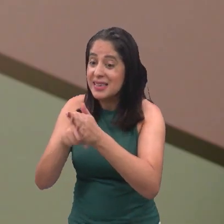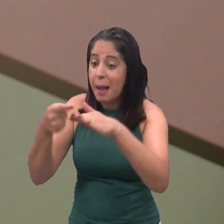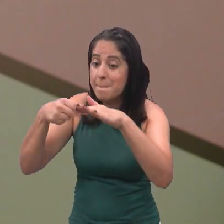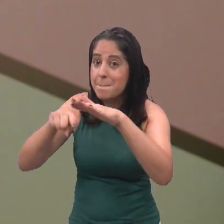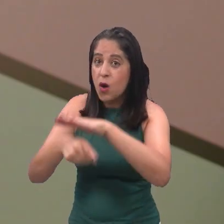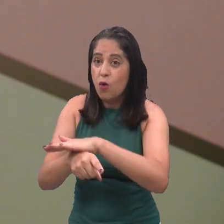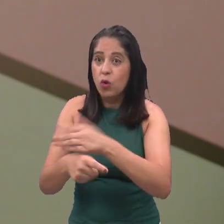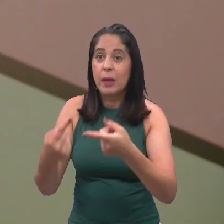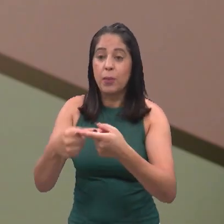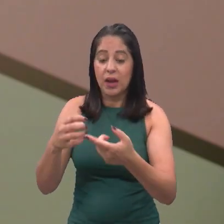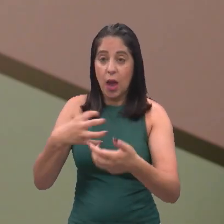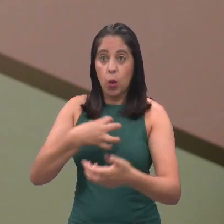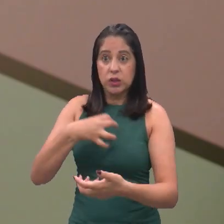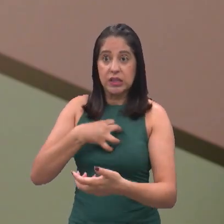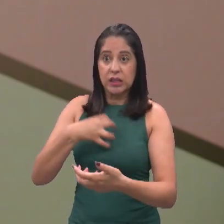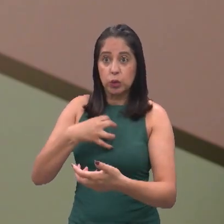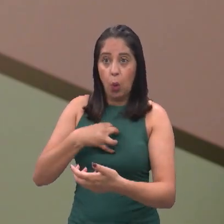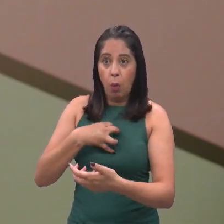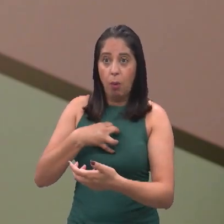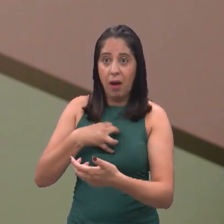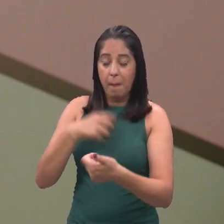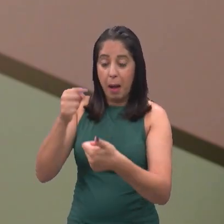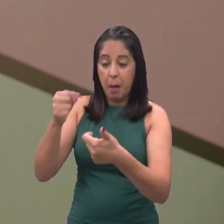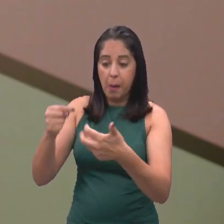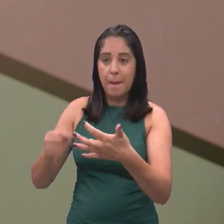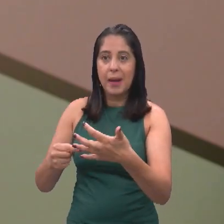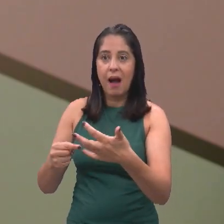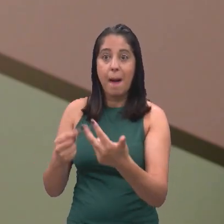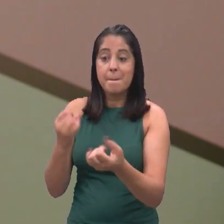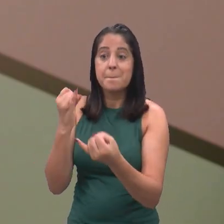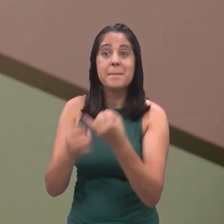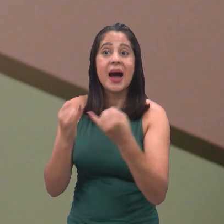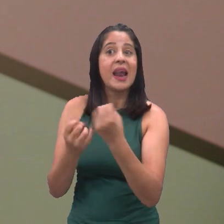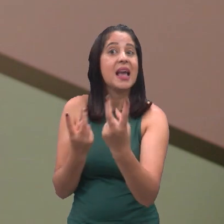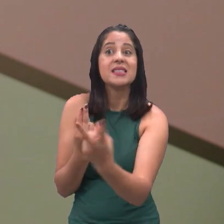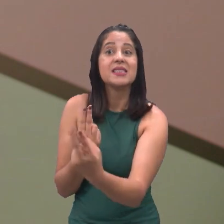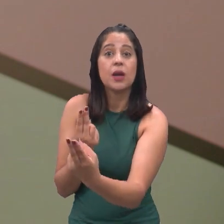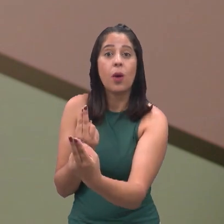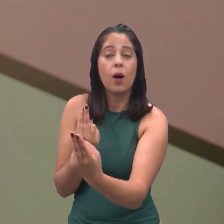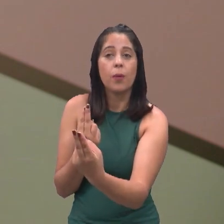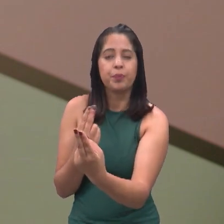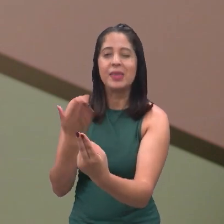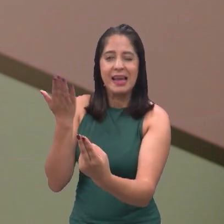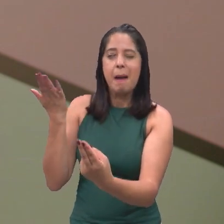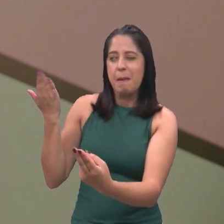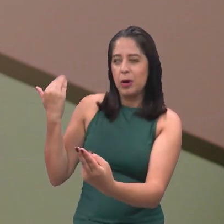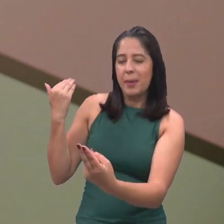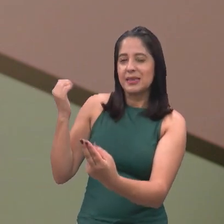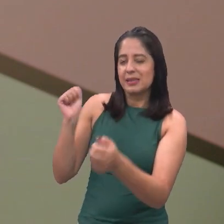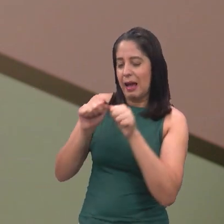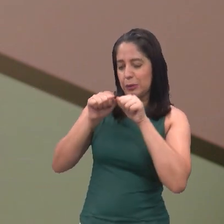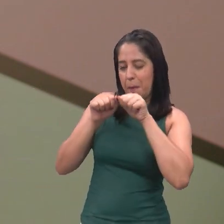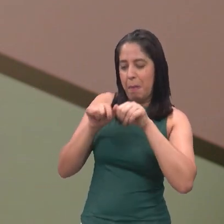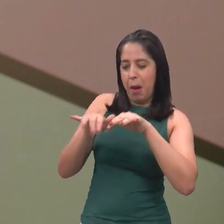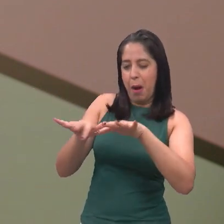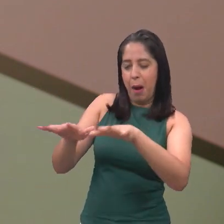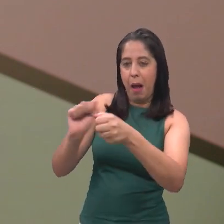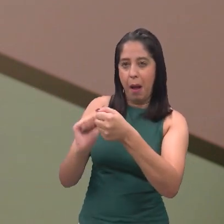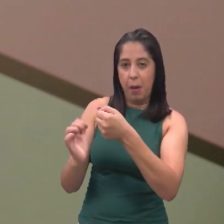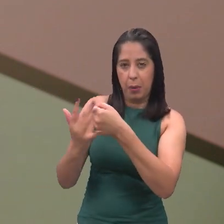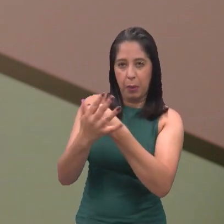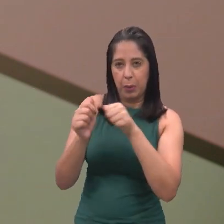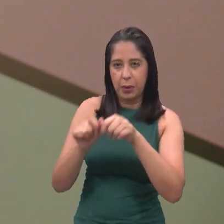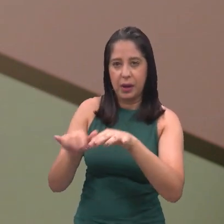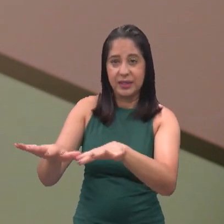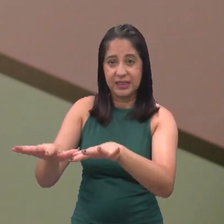praticamente idênticos. Então, no início da pandemia pelo Covid-19, tinha algumas diferenças, então tinha paciente que perdia o